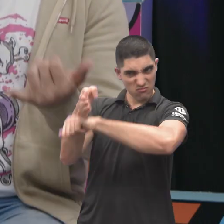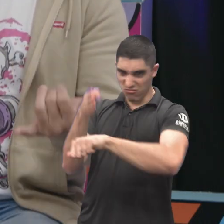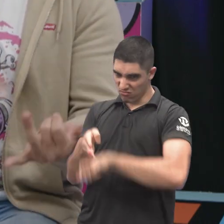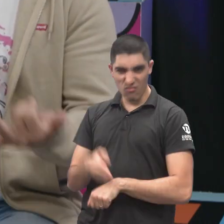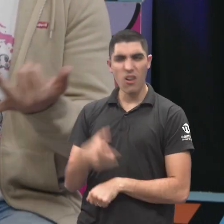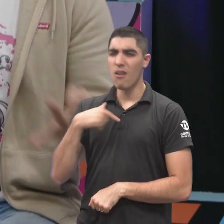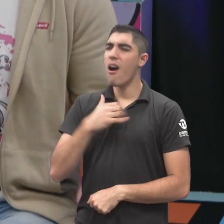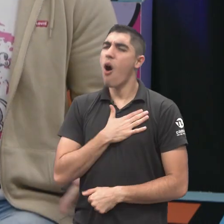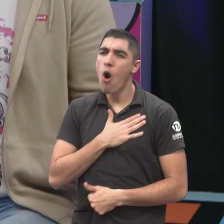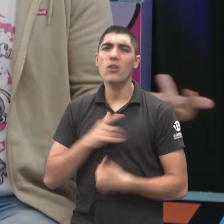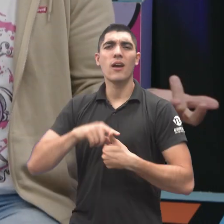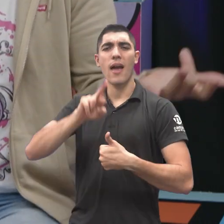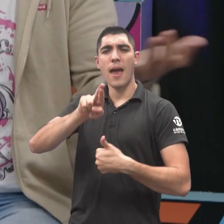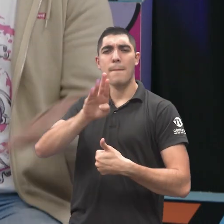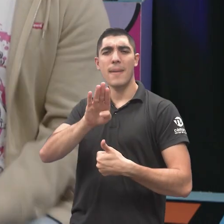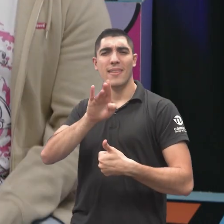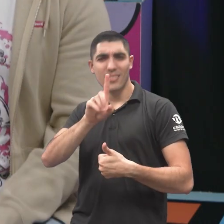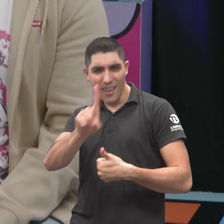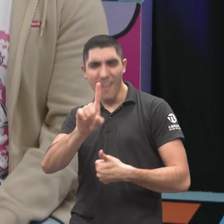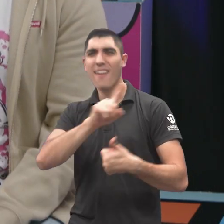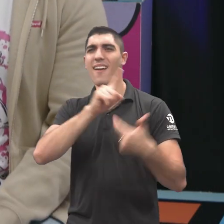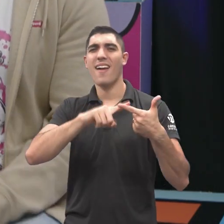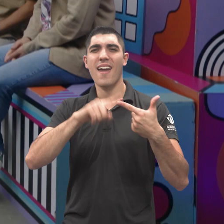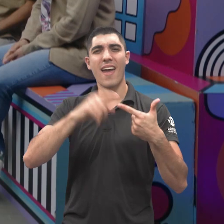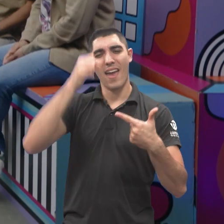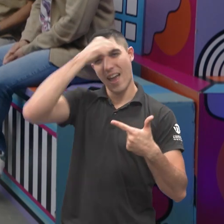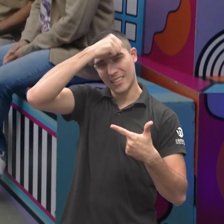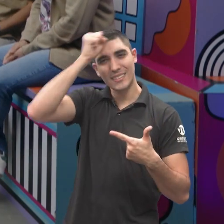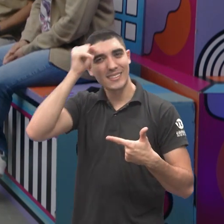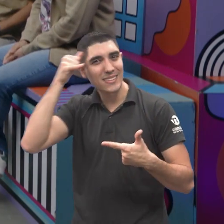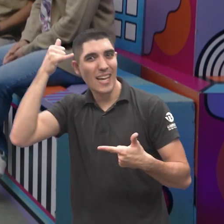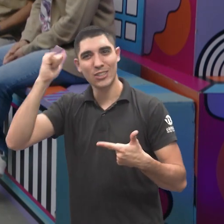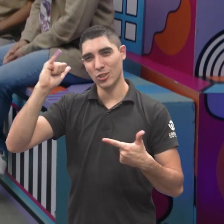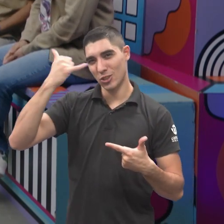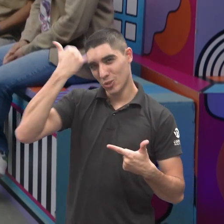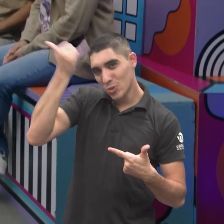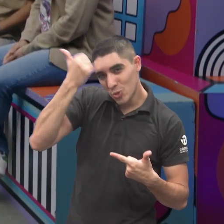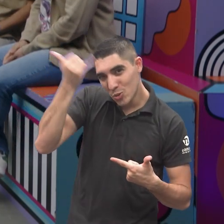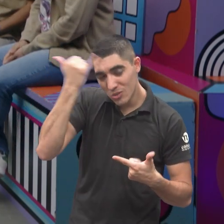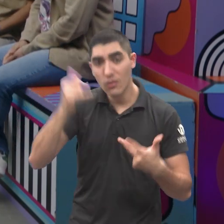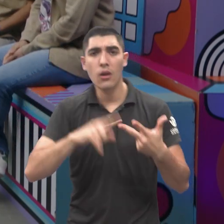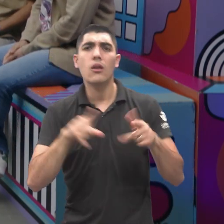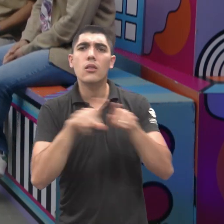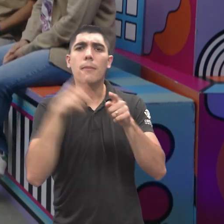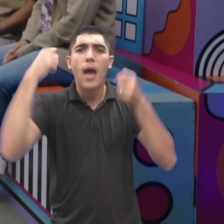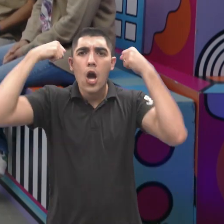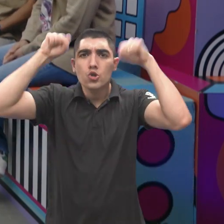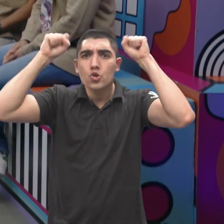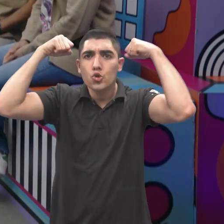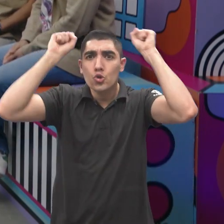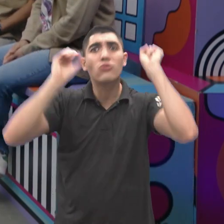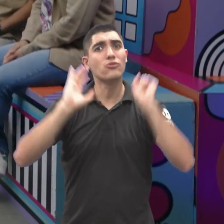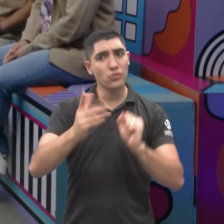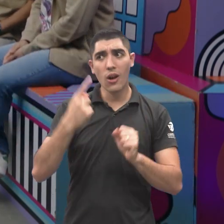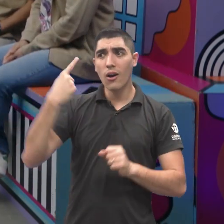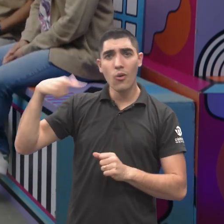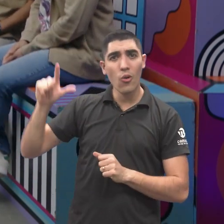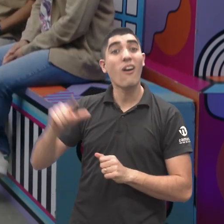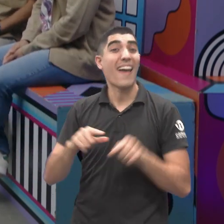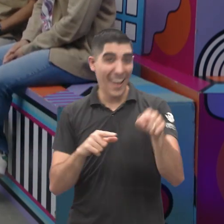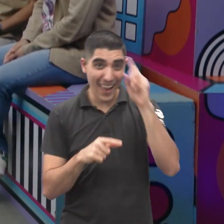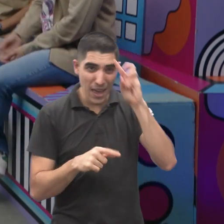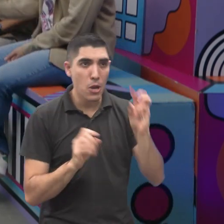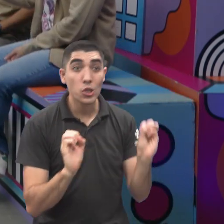ver RBD, pra ver Sandy Júnior, tô lá na plateia, entendeu? Até a Xuxa lançou um novo álbum agora, recentemente. Que show da Xuxa é